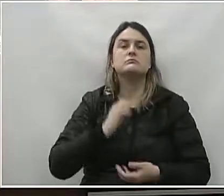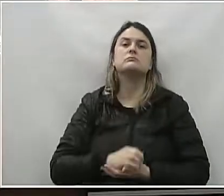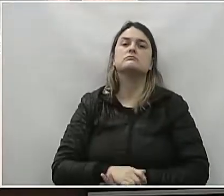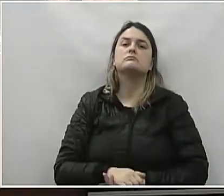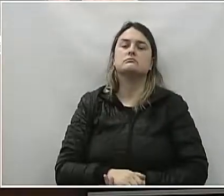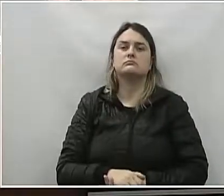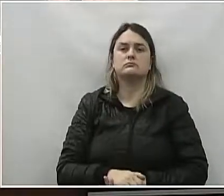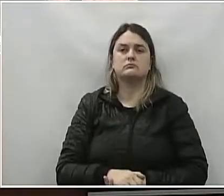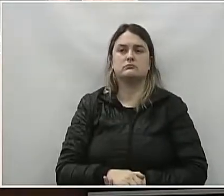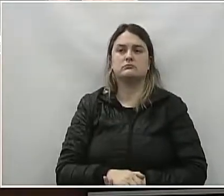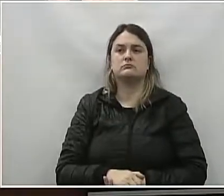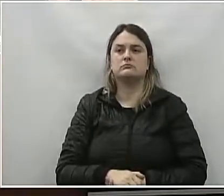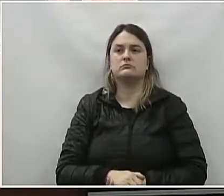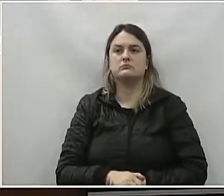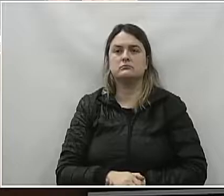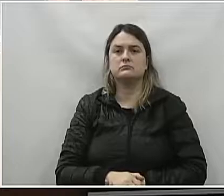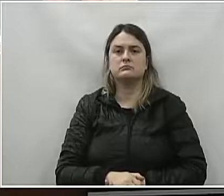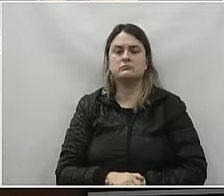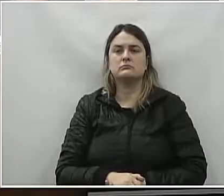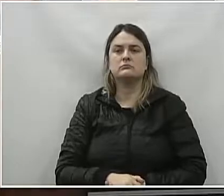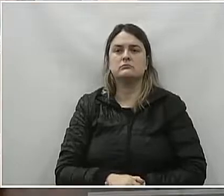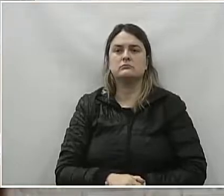Cardoso.